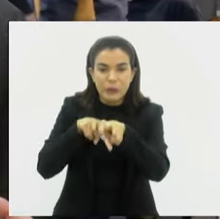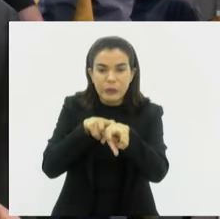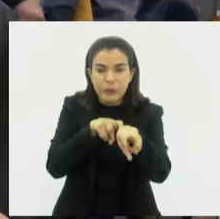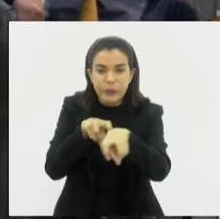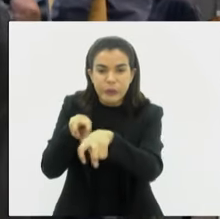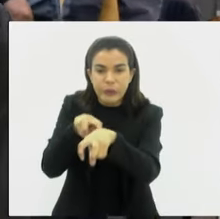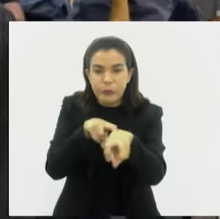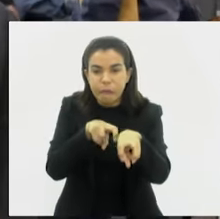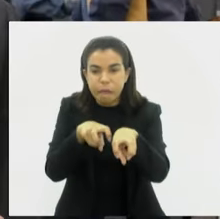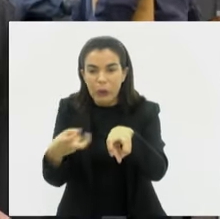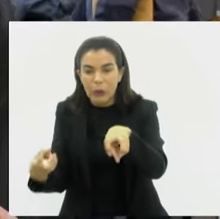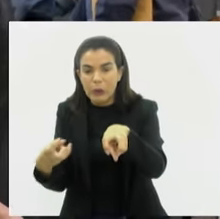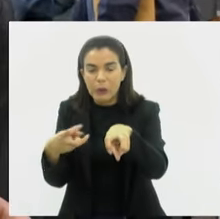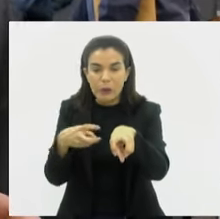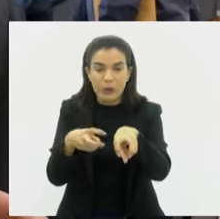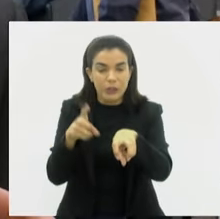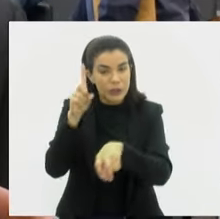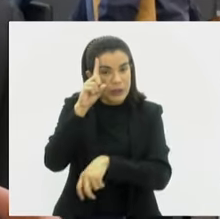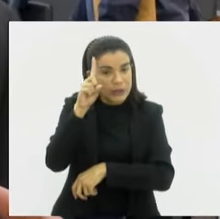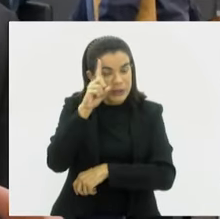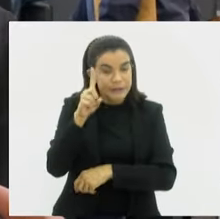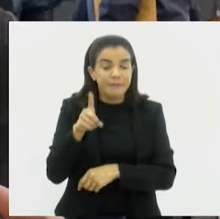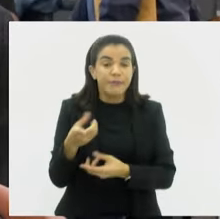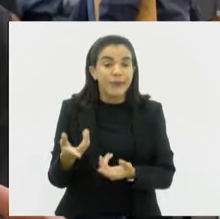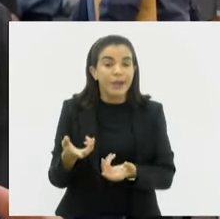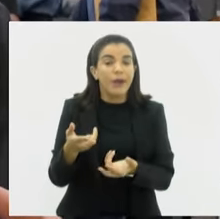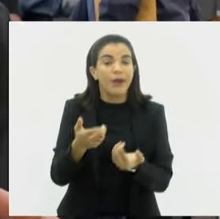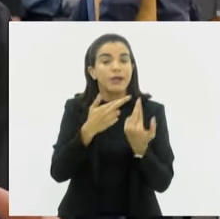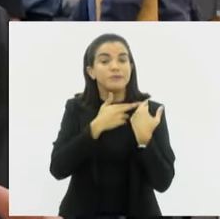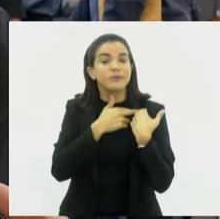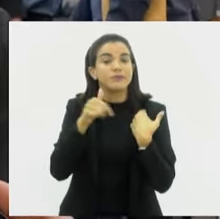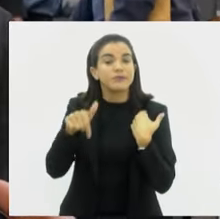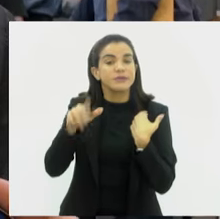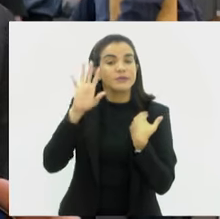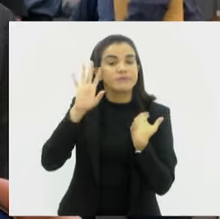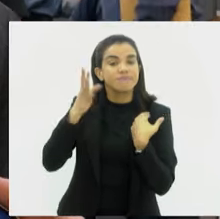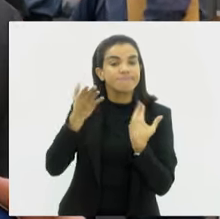soluções não surgem. E o responsável por dar essas soluções